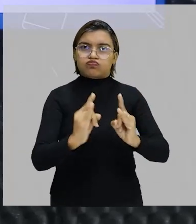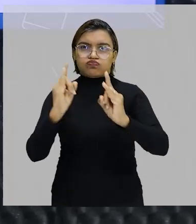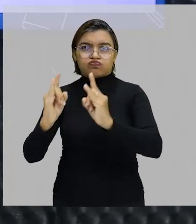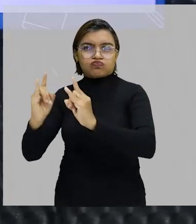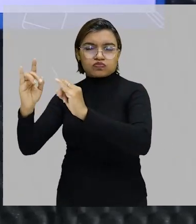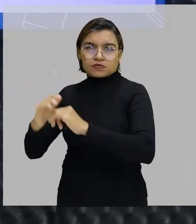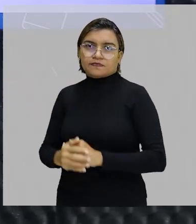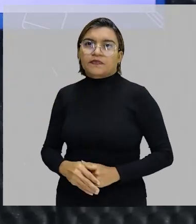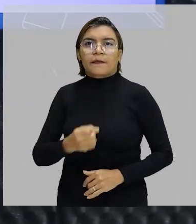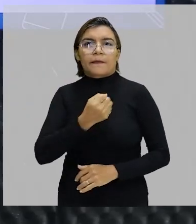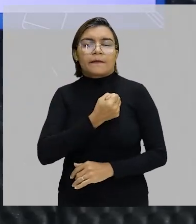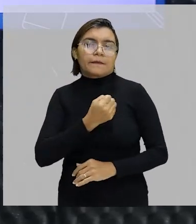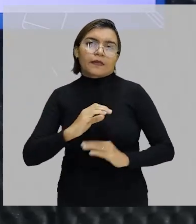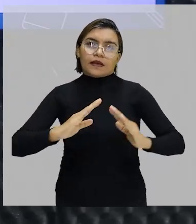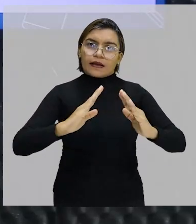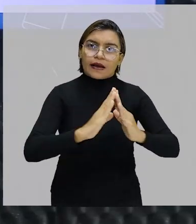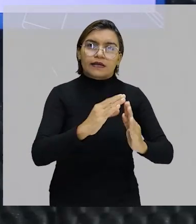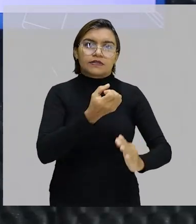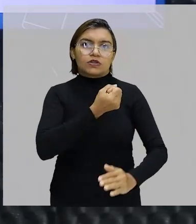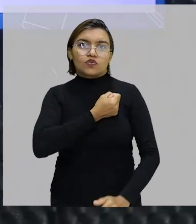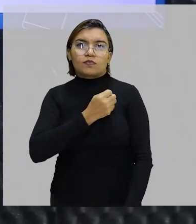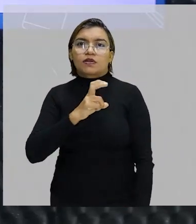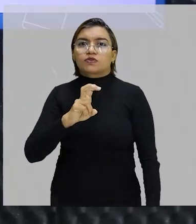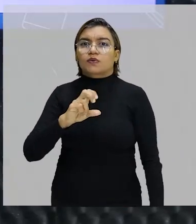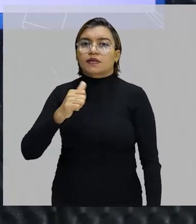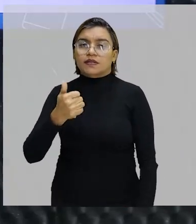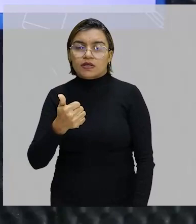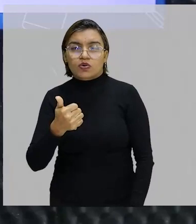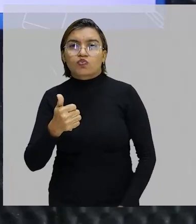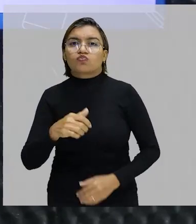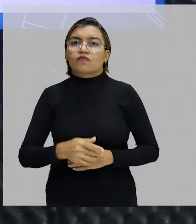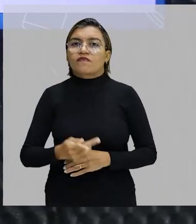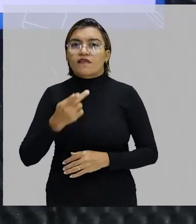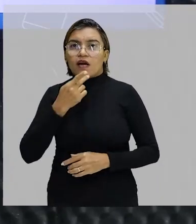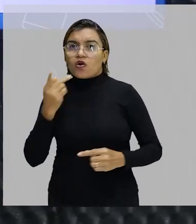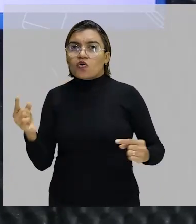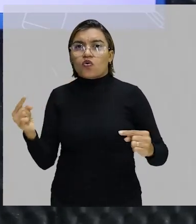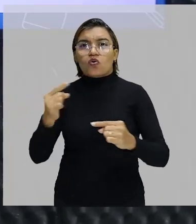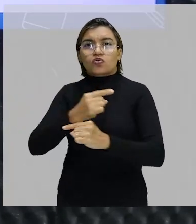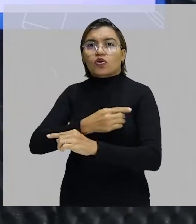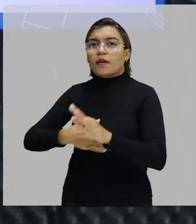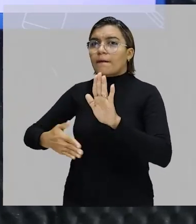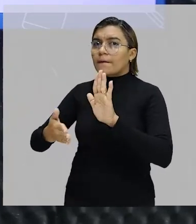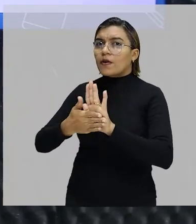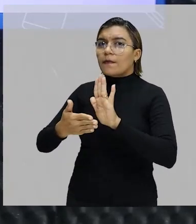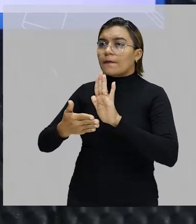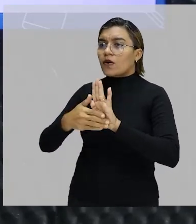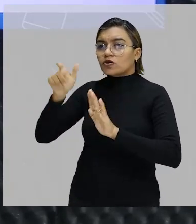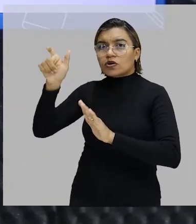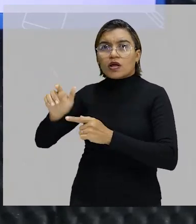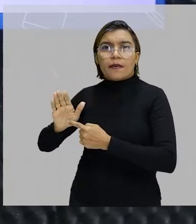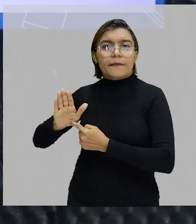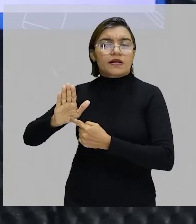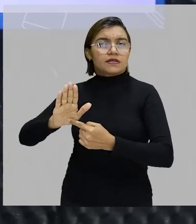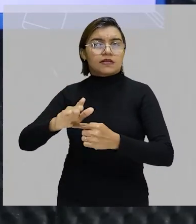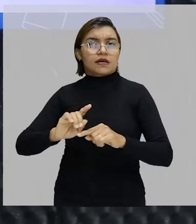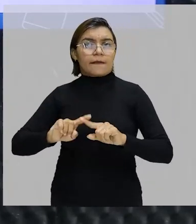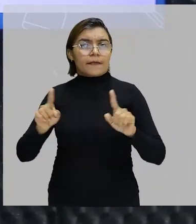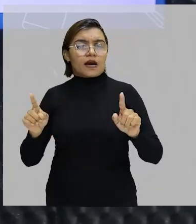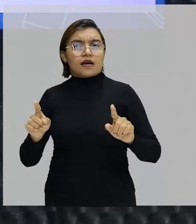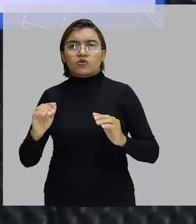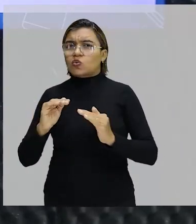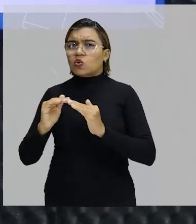casa 51 se pronunciou contrário à proposta apresentada, mas